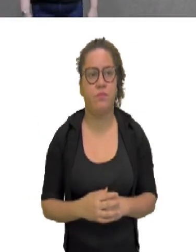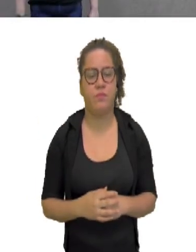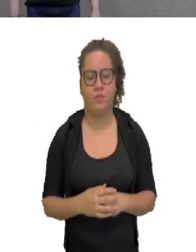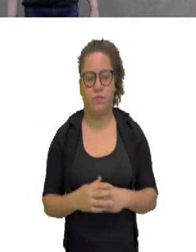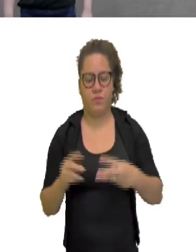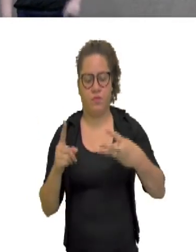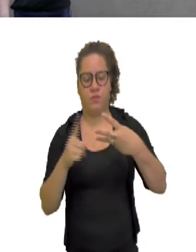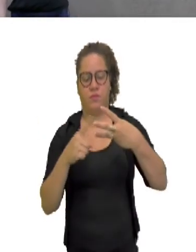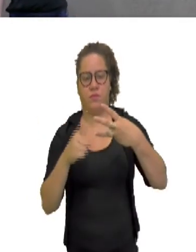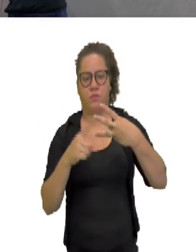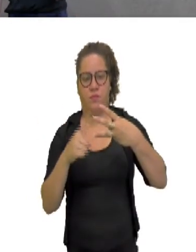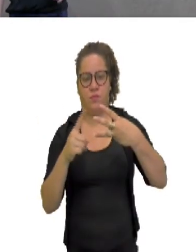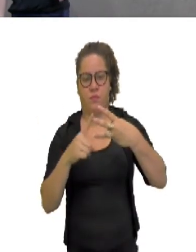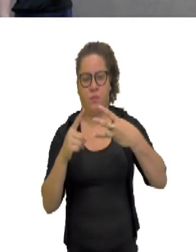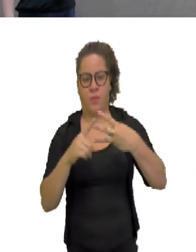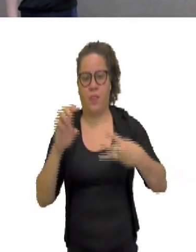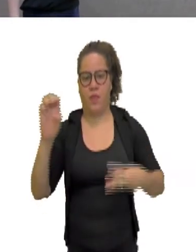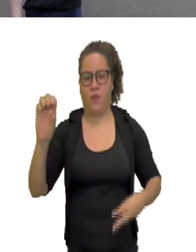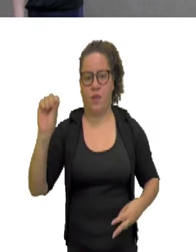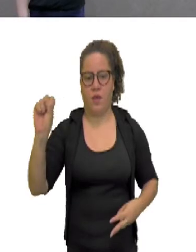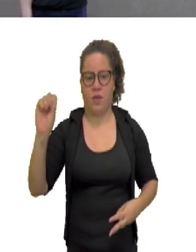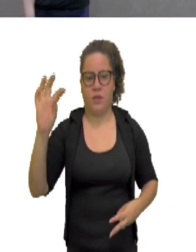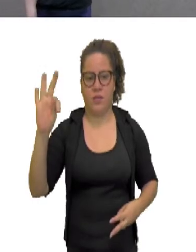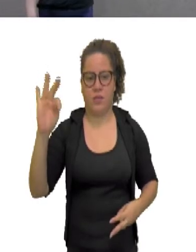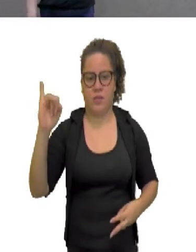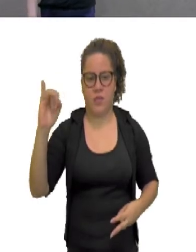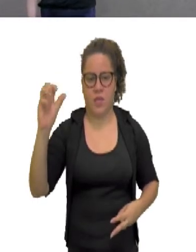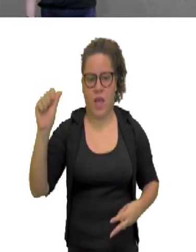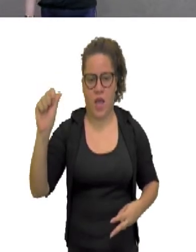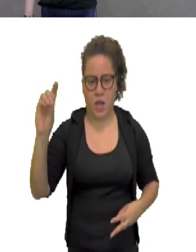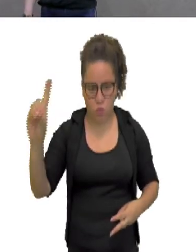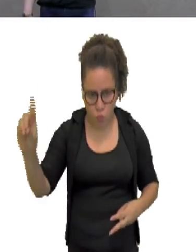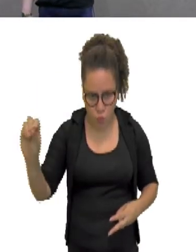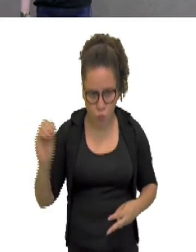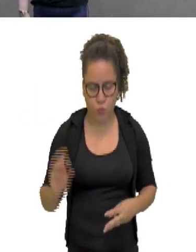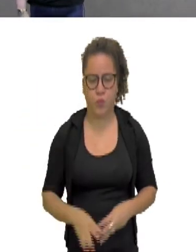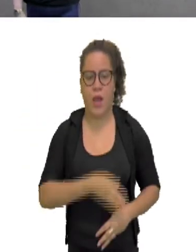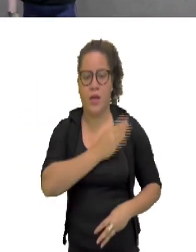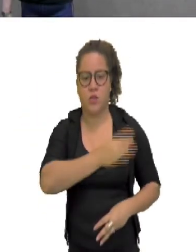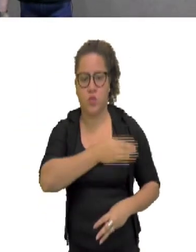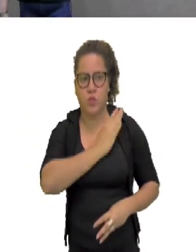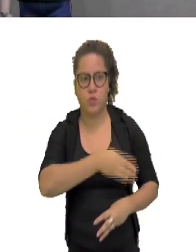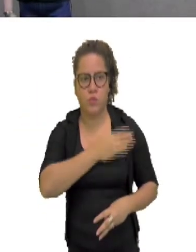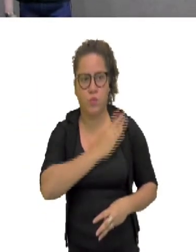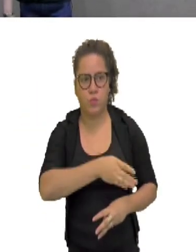Tecido muscular estriado cardíaco apresenta capacidade de contrair-se